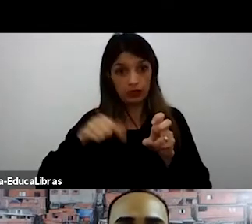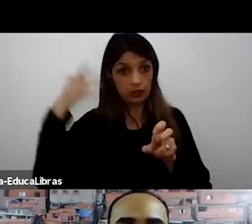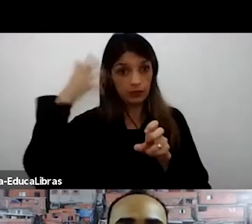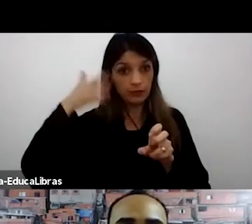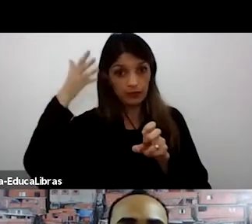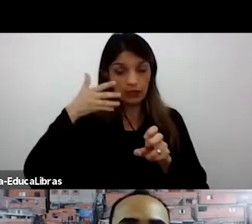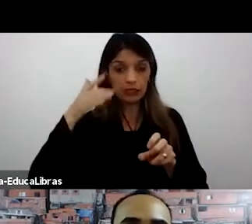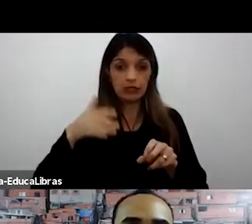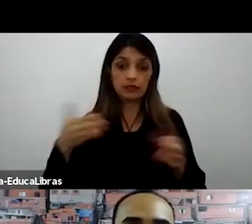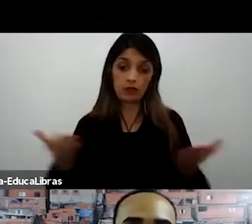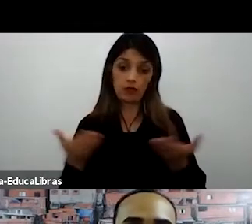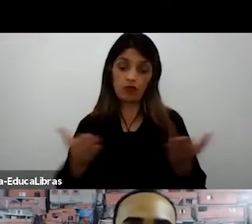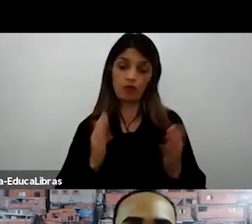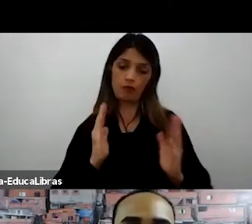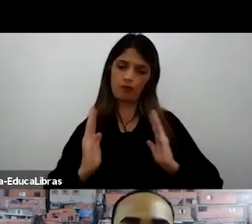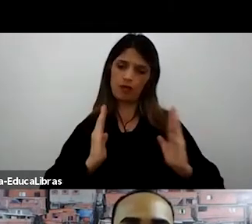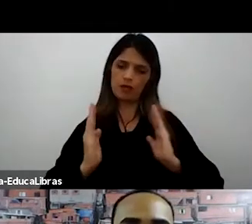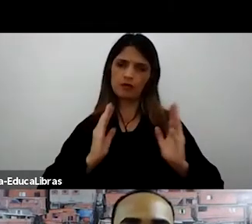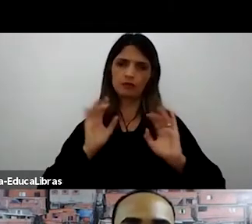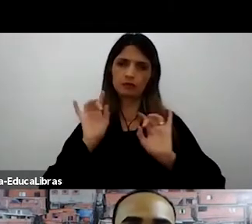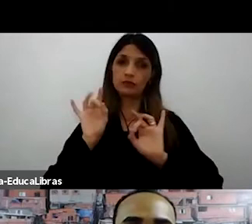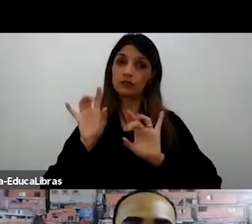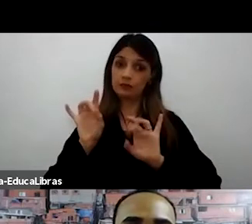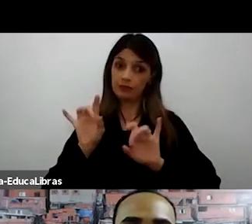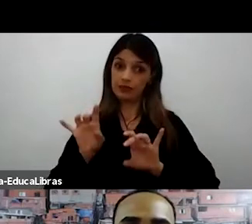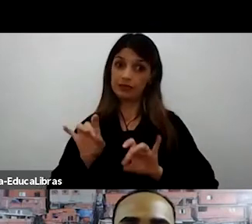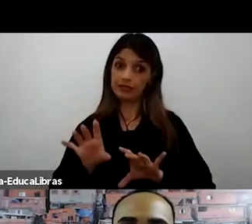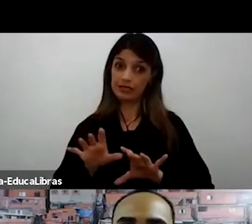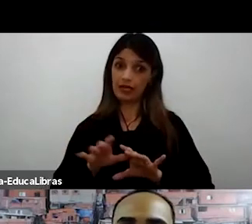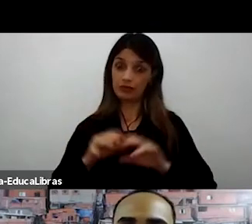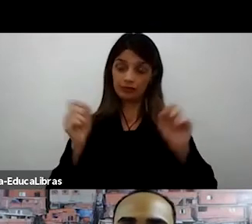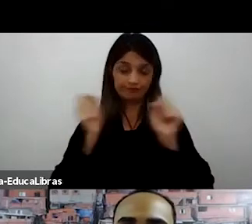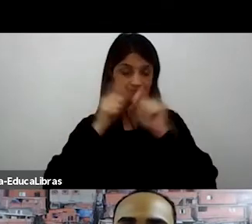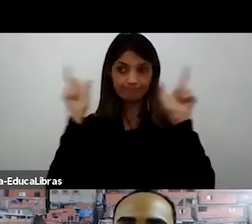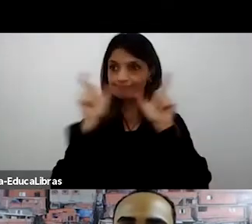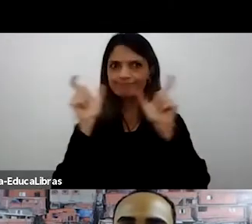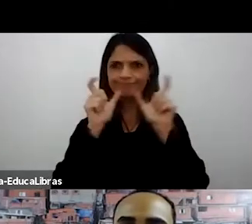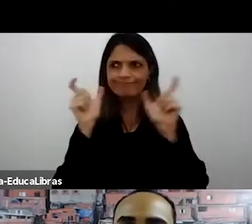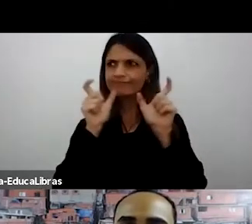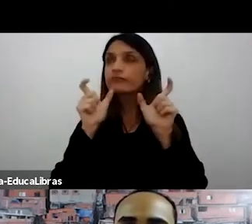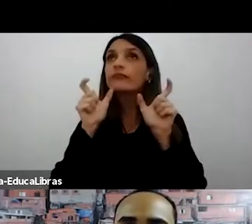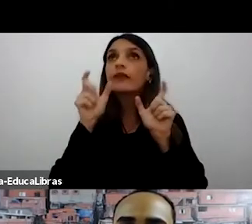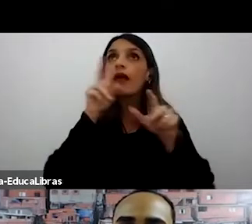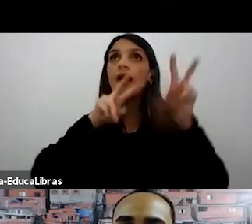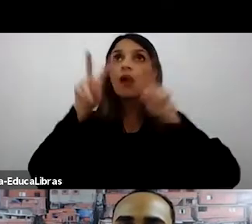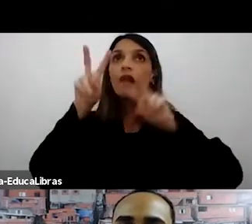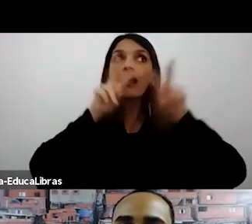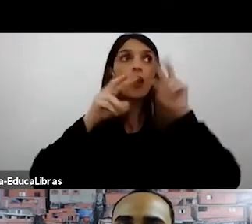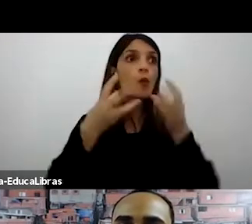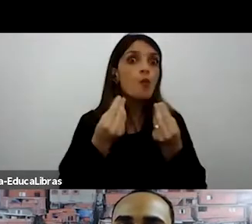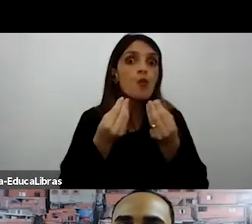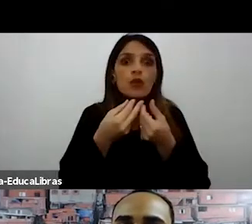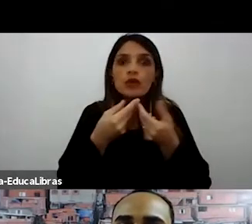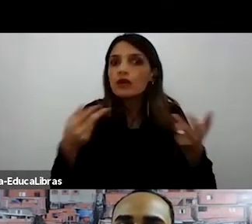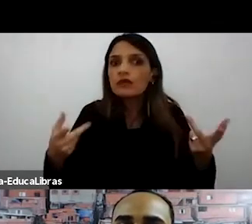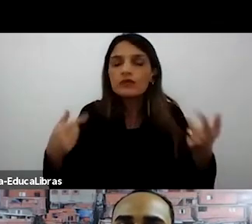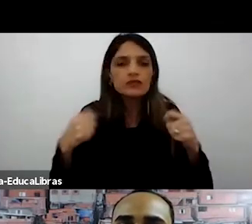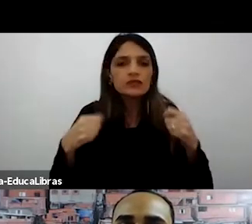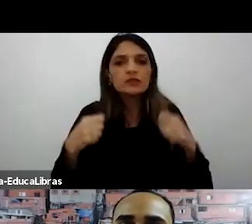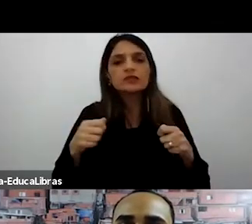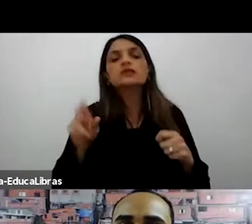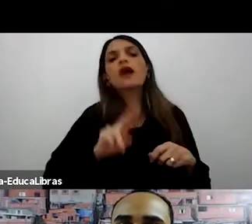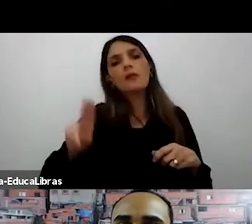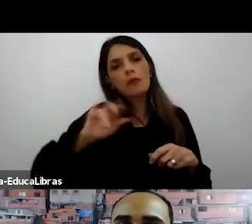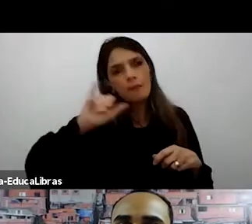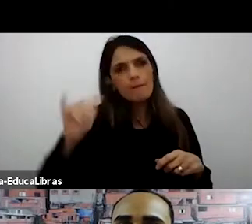bem especial, que acordou, despertou a gente para uma série de coisas, e que a gente use esse momento